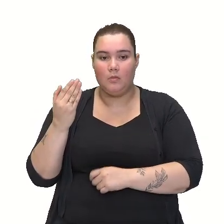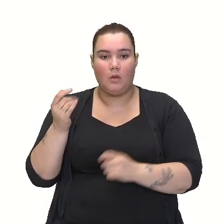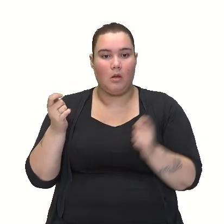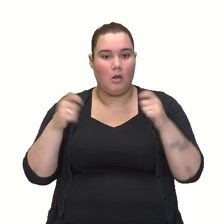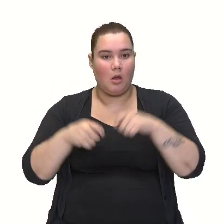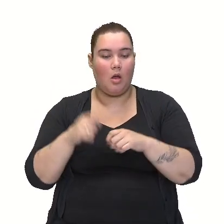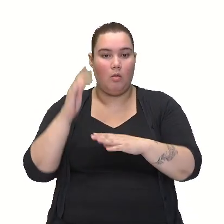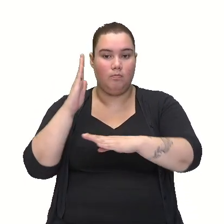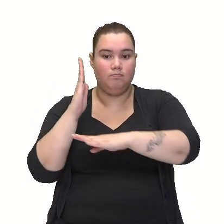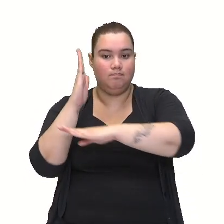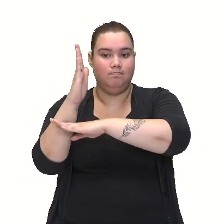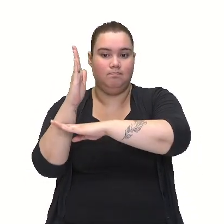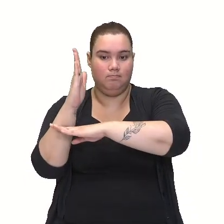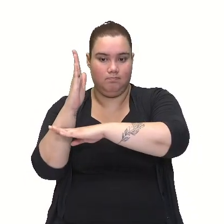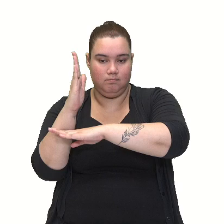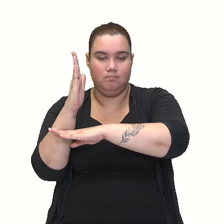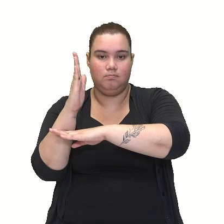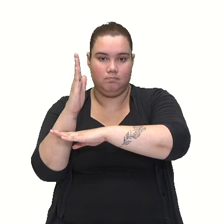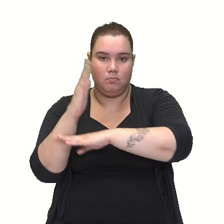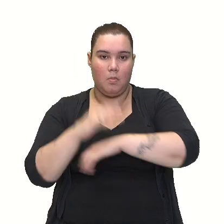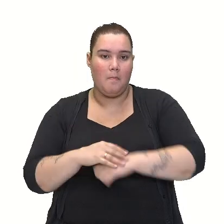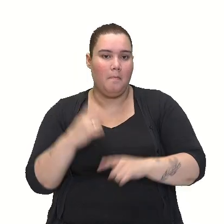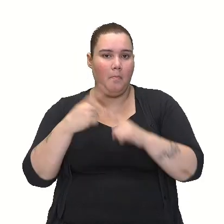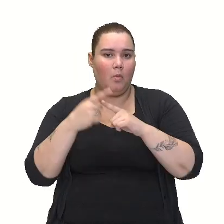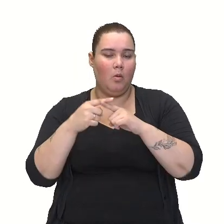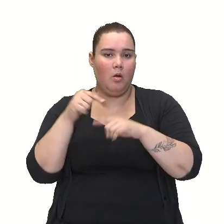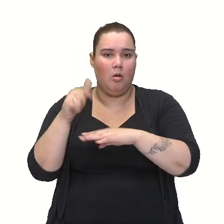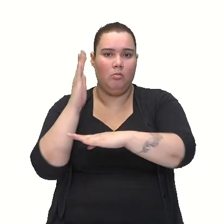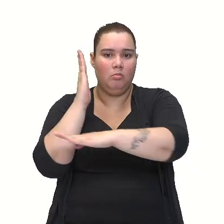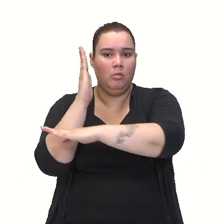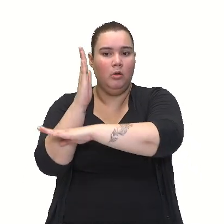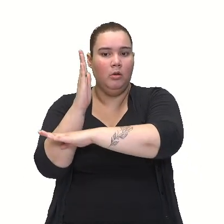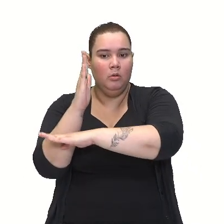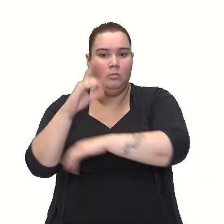um plano. Por que que o professor Aldemir está